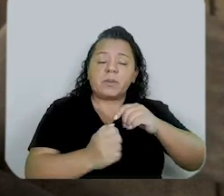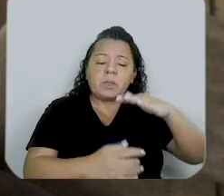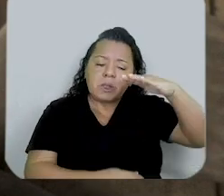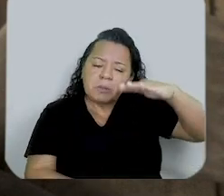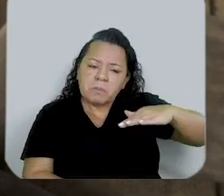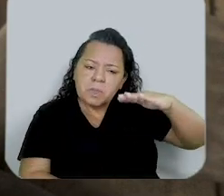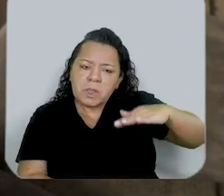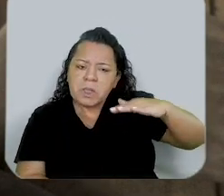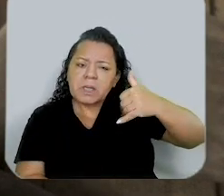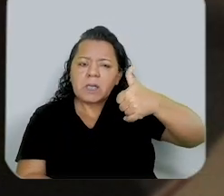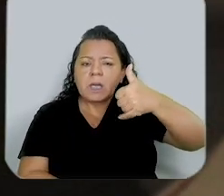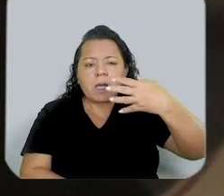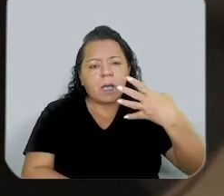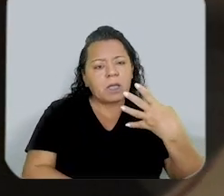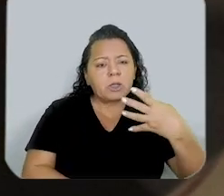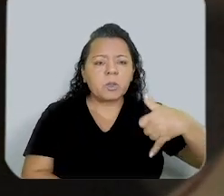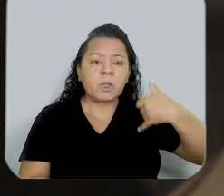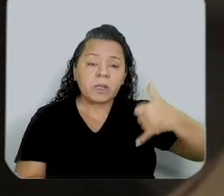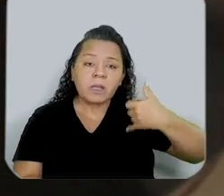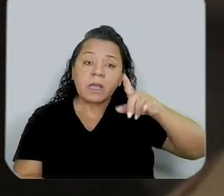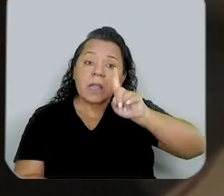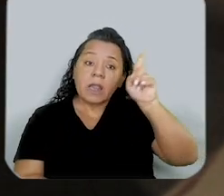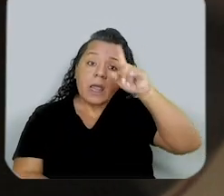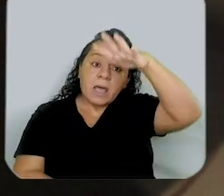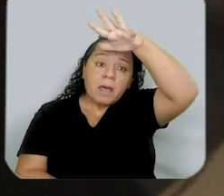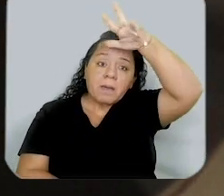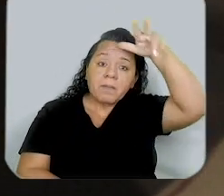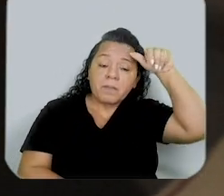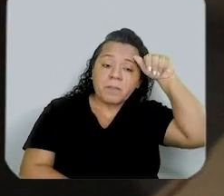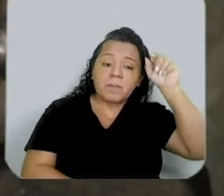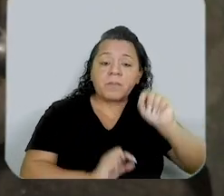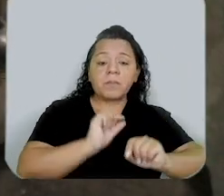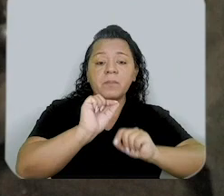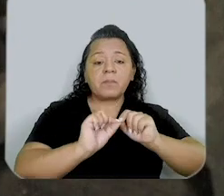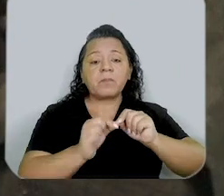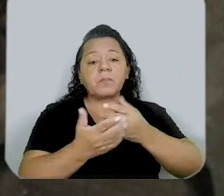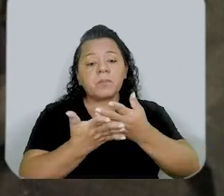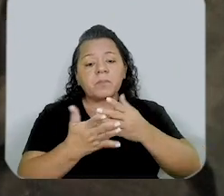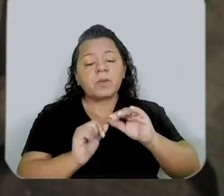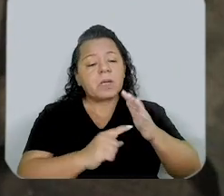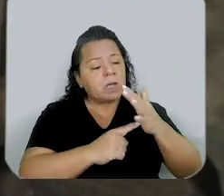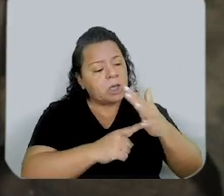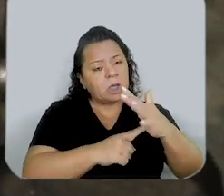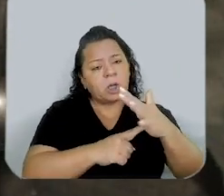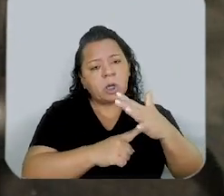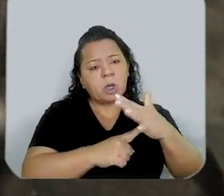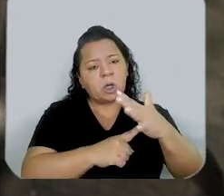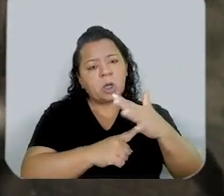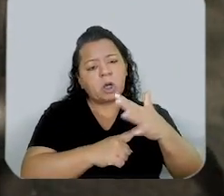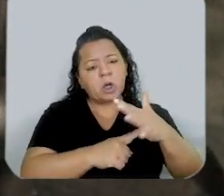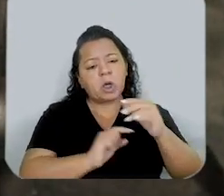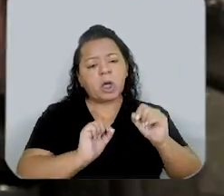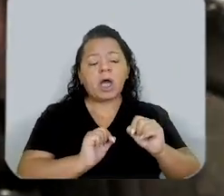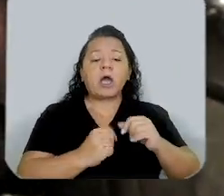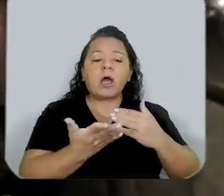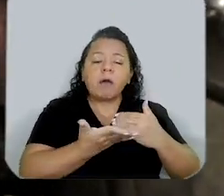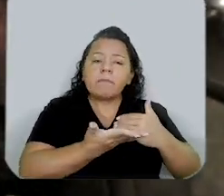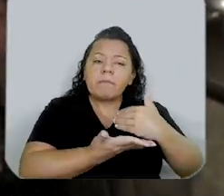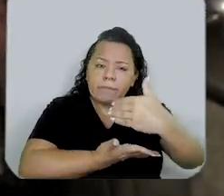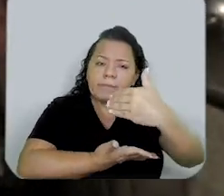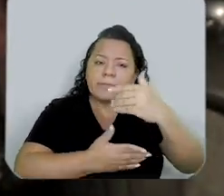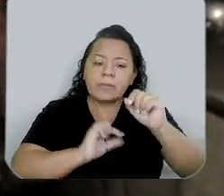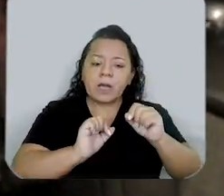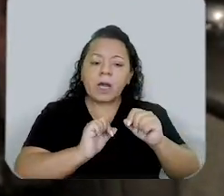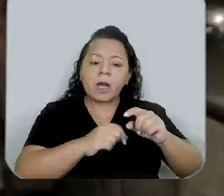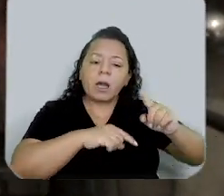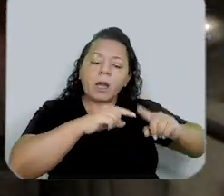já comecei a trabalhar em fundição. Eu comecei a produzir eles aqui em Rondônia, quando eu cheguei aqui em 89, havia